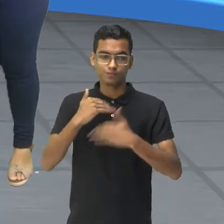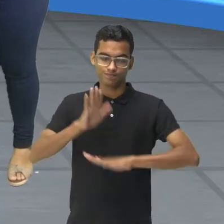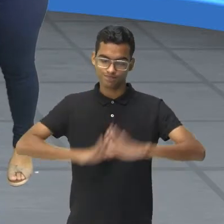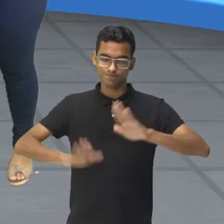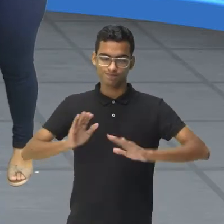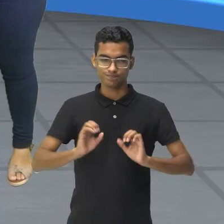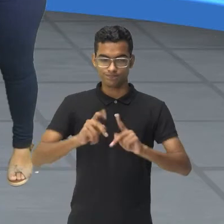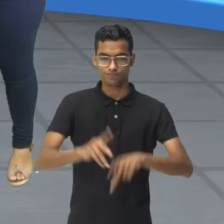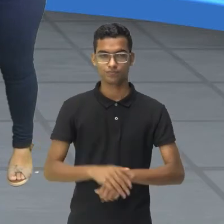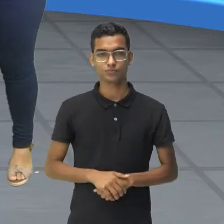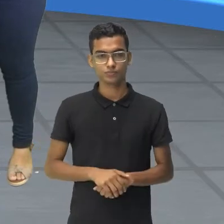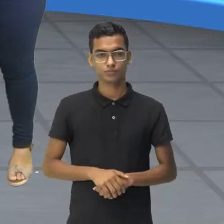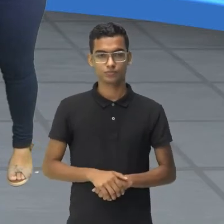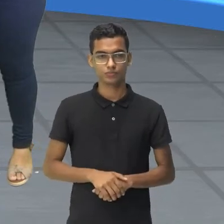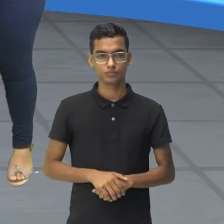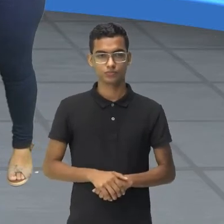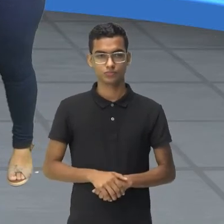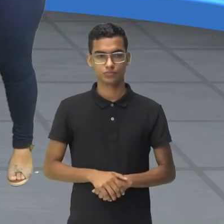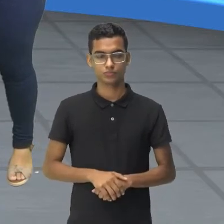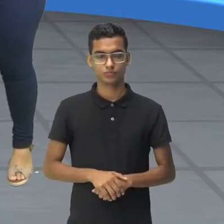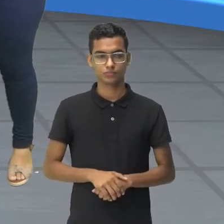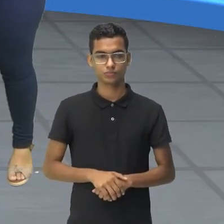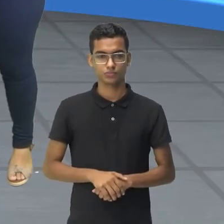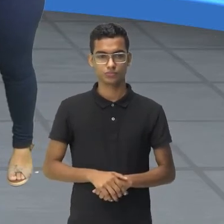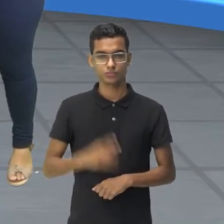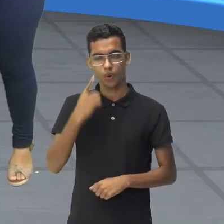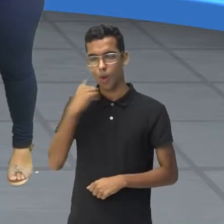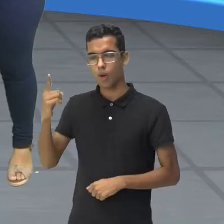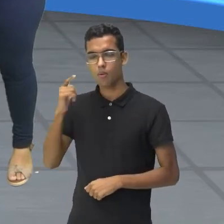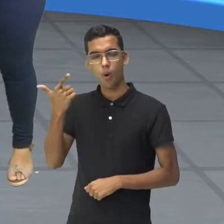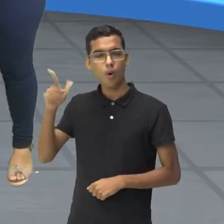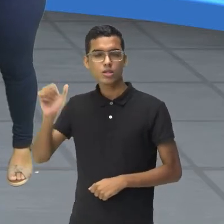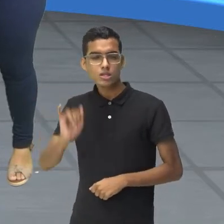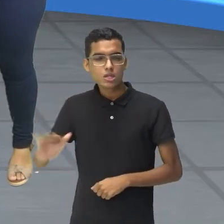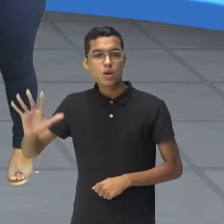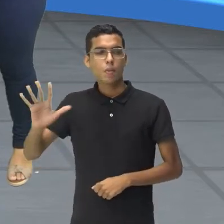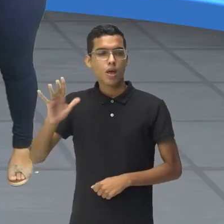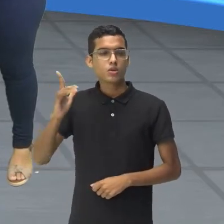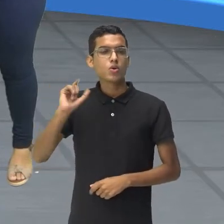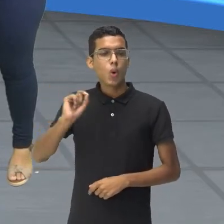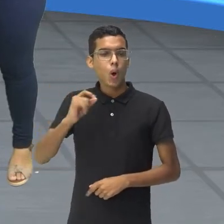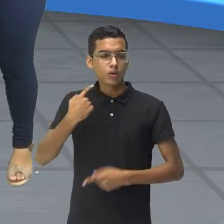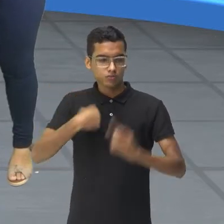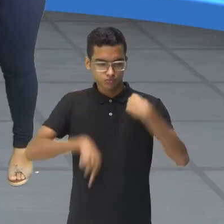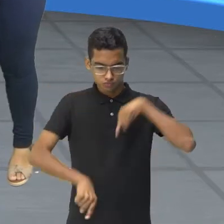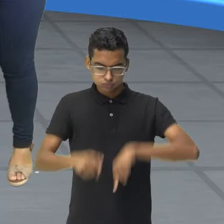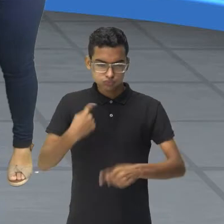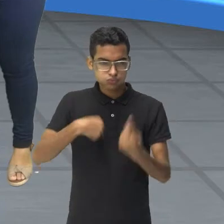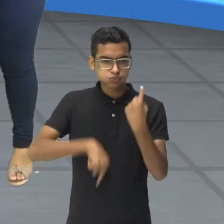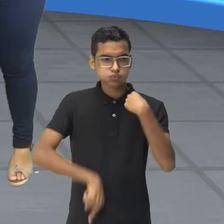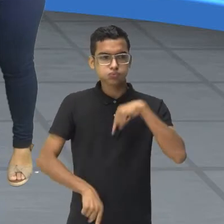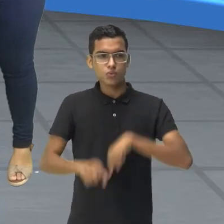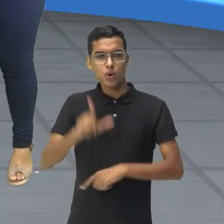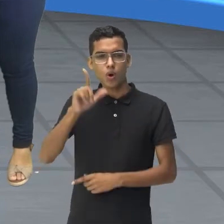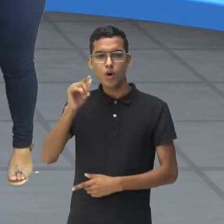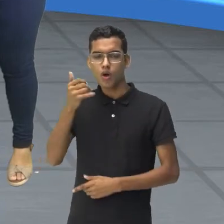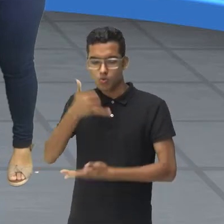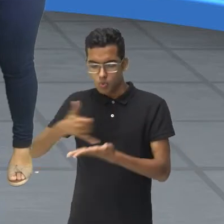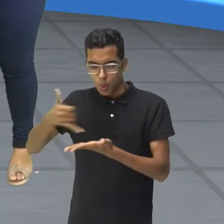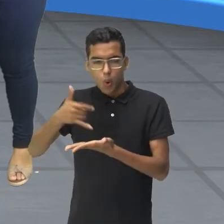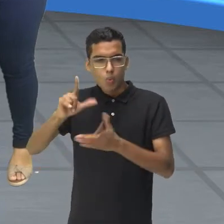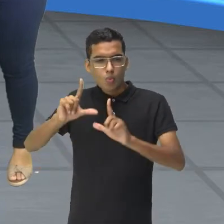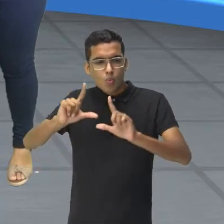lá. Nós temos aqui mais uma vez a imagem da gordura aqui, ó, interrompendo a passagem do nosso sangue, rico